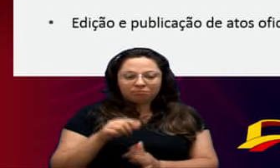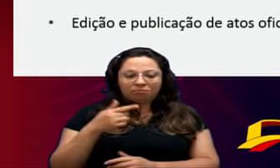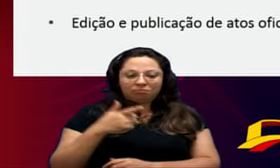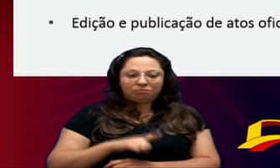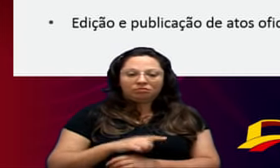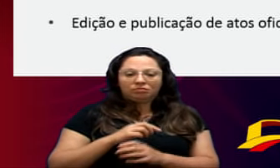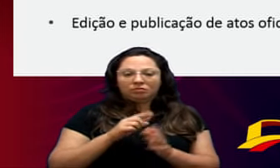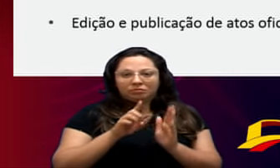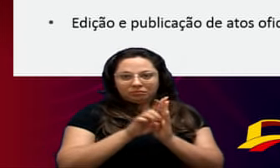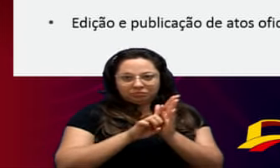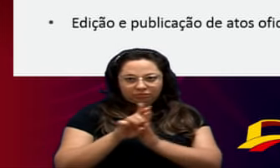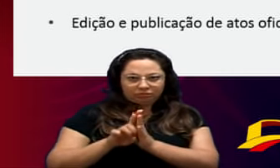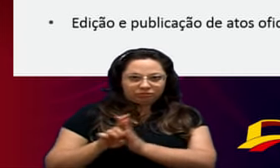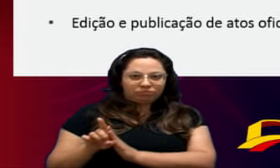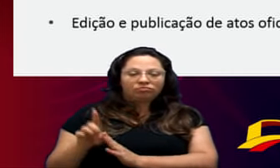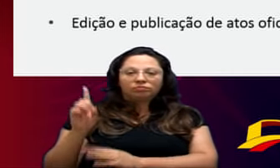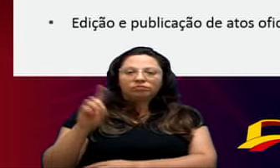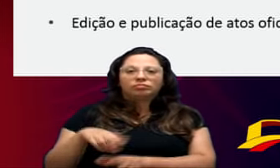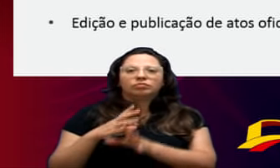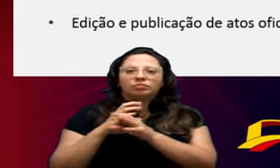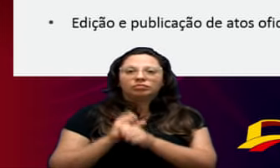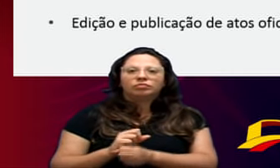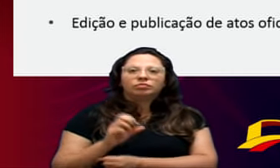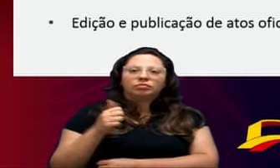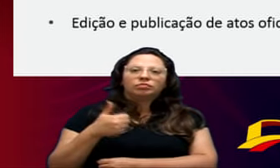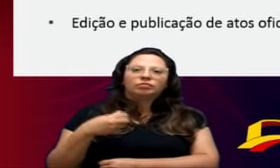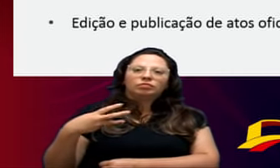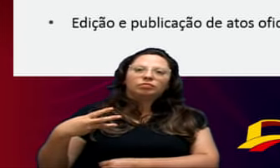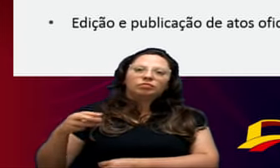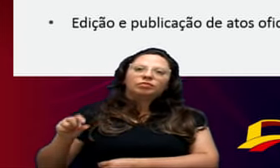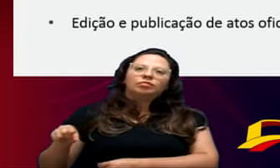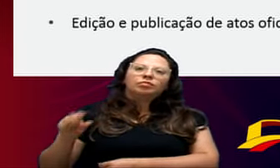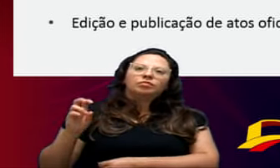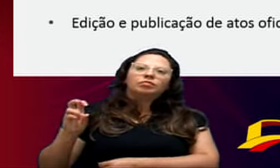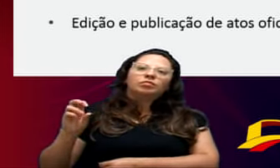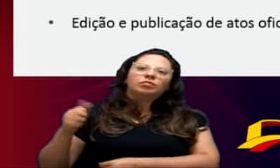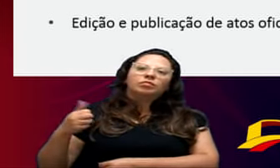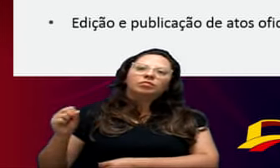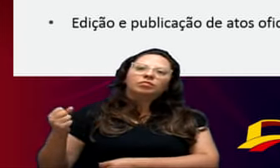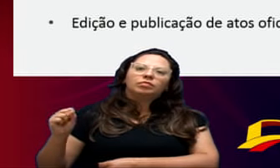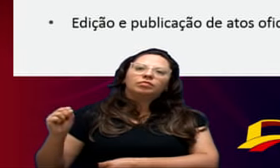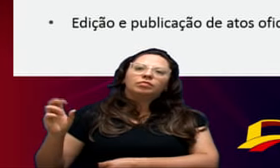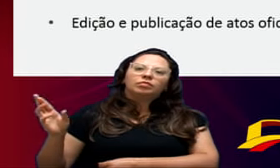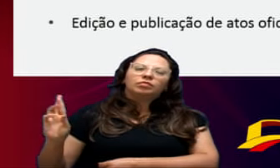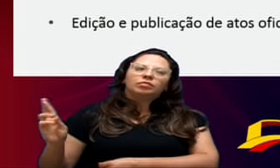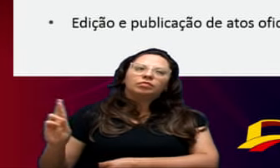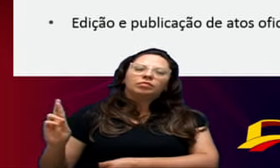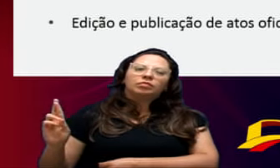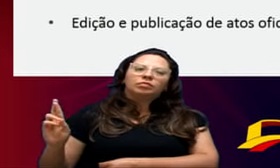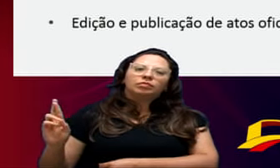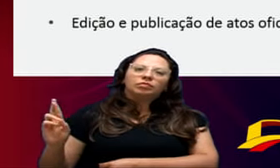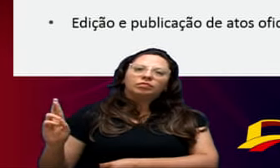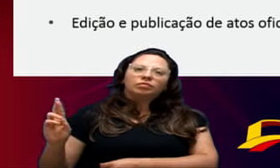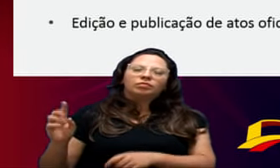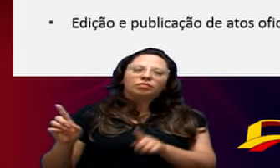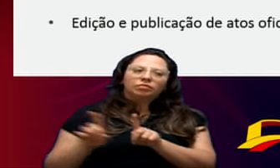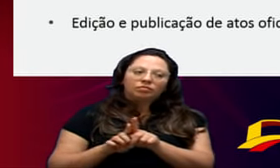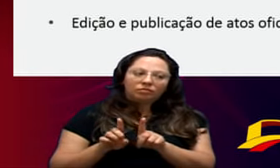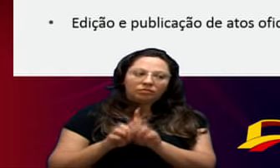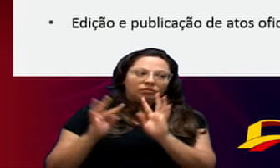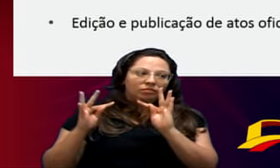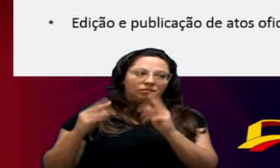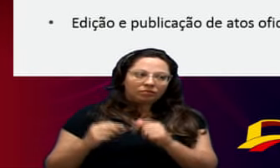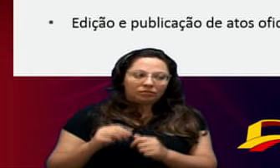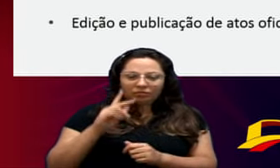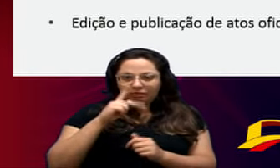execução fiscal do município que é o valor de R 133.000 518 e é também todo oriundo